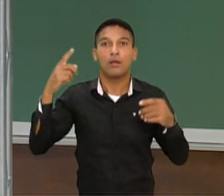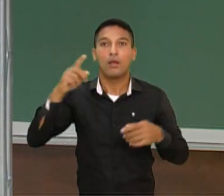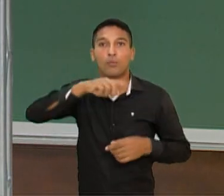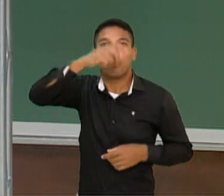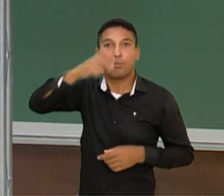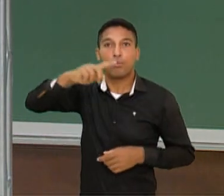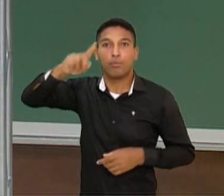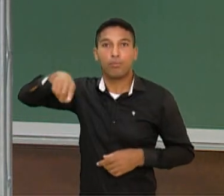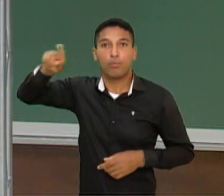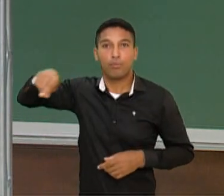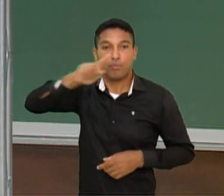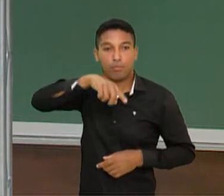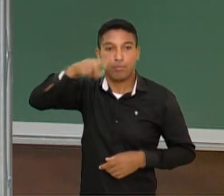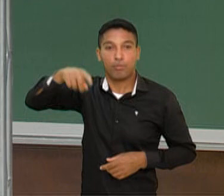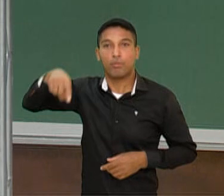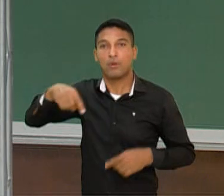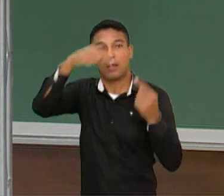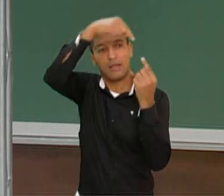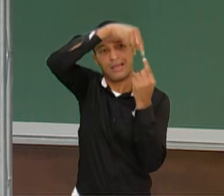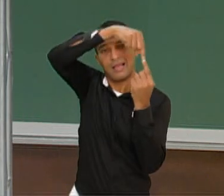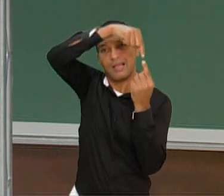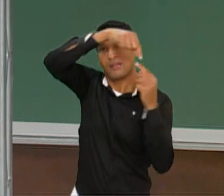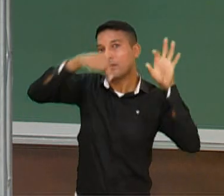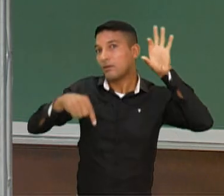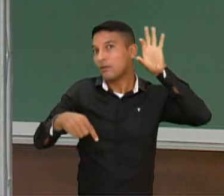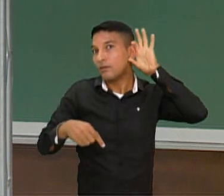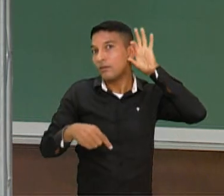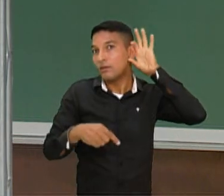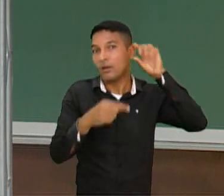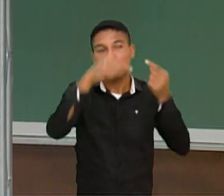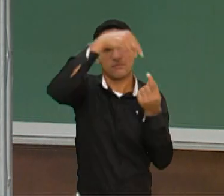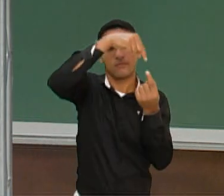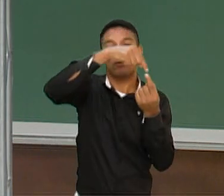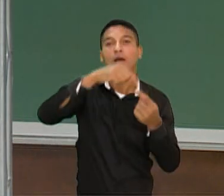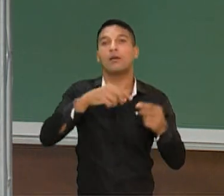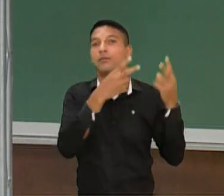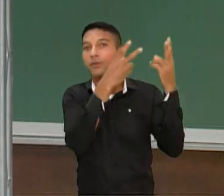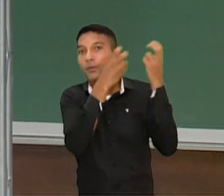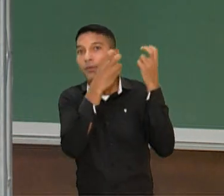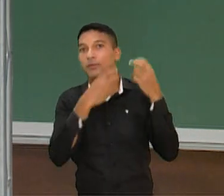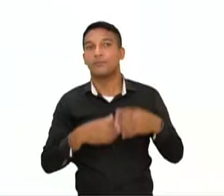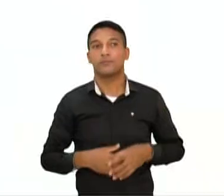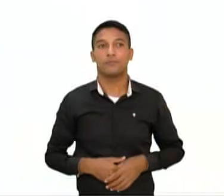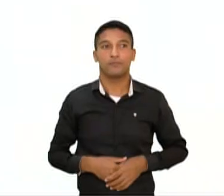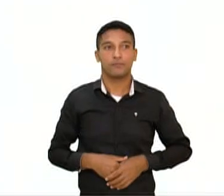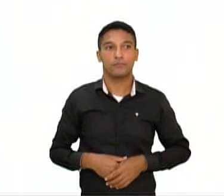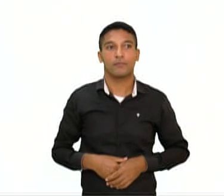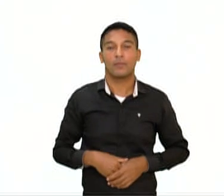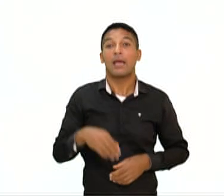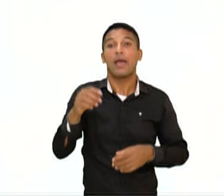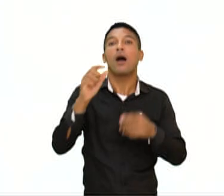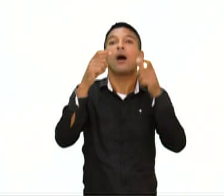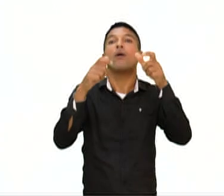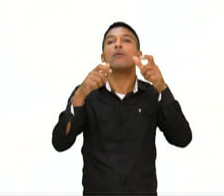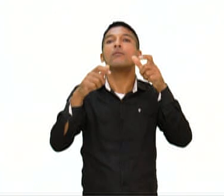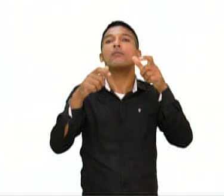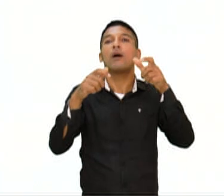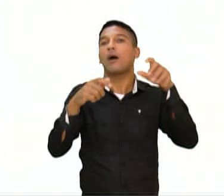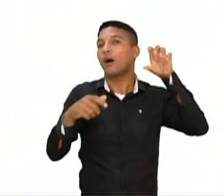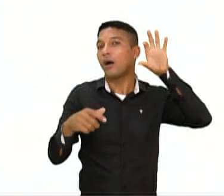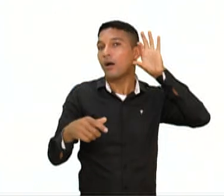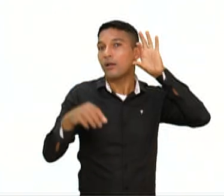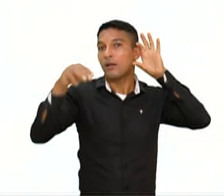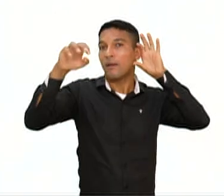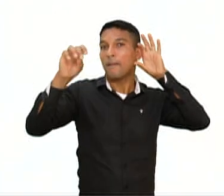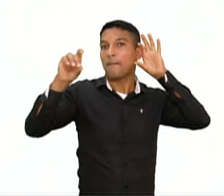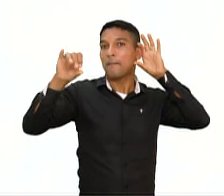Isso acontece na orelha externa e orelha média. Quando eu chego na orelha interna, eu tenho células receptoras do estímulo